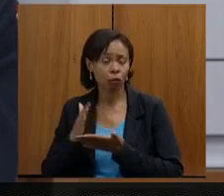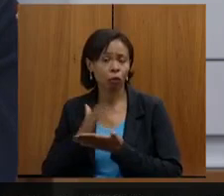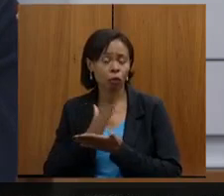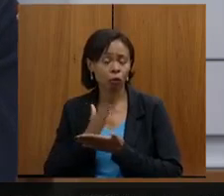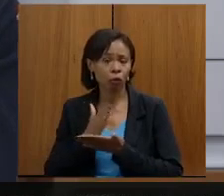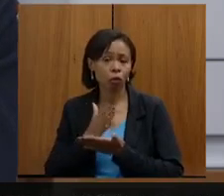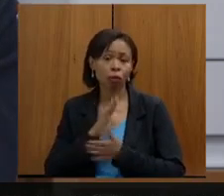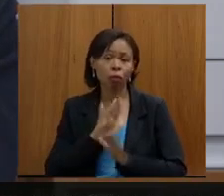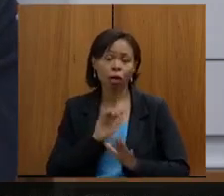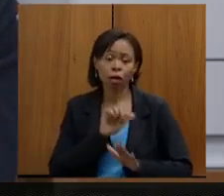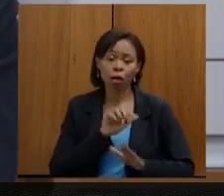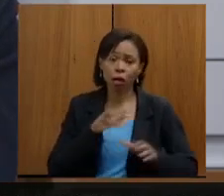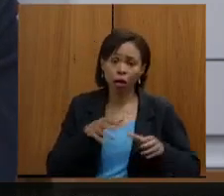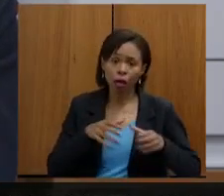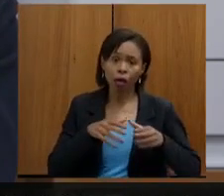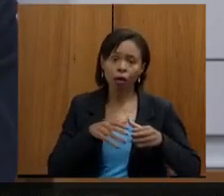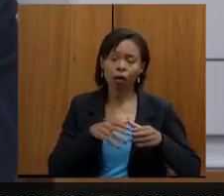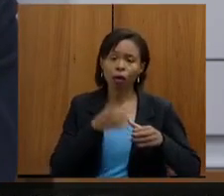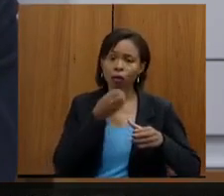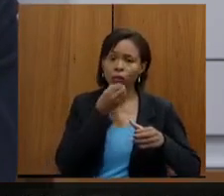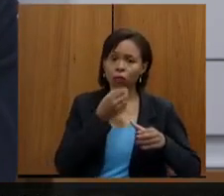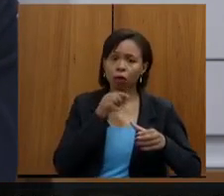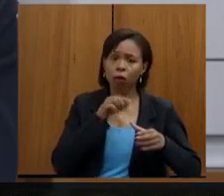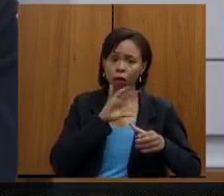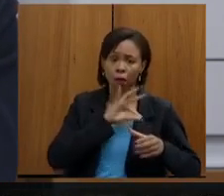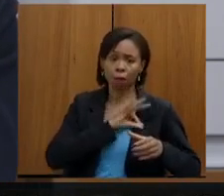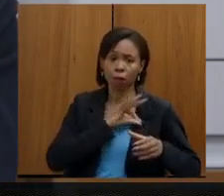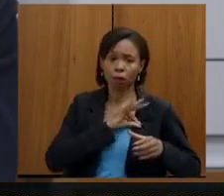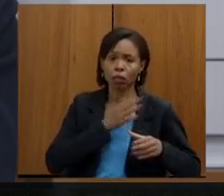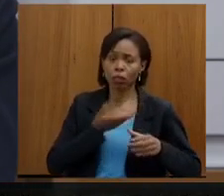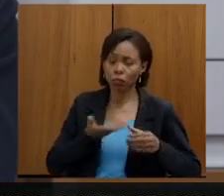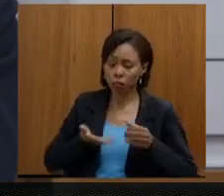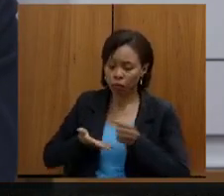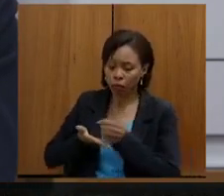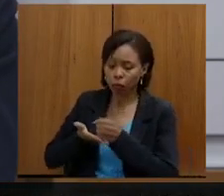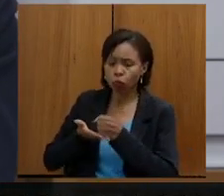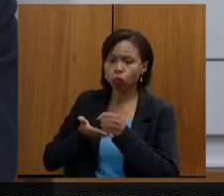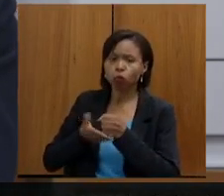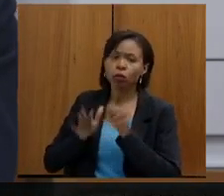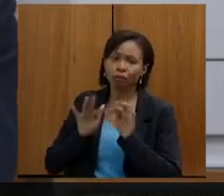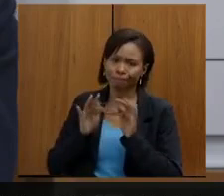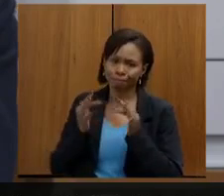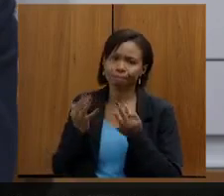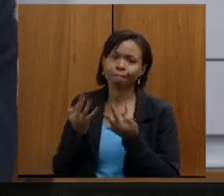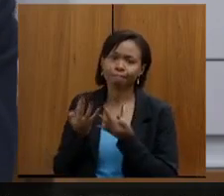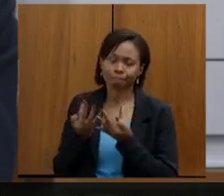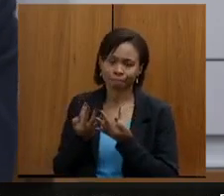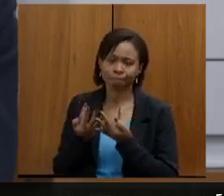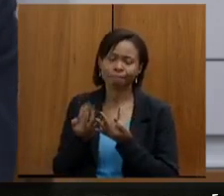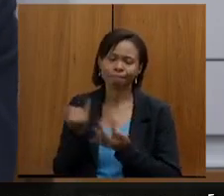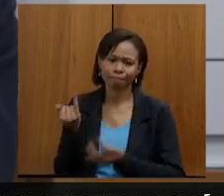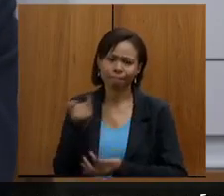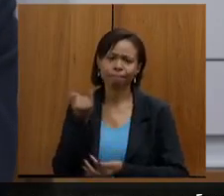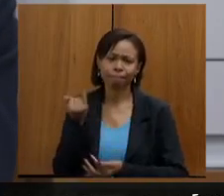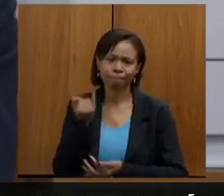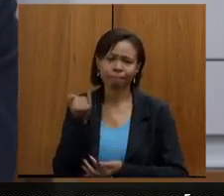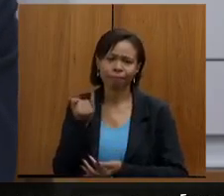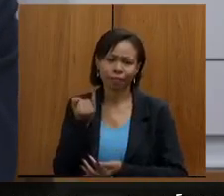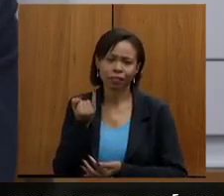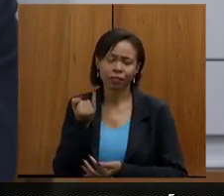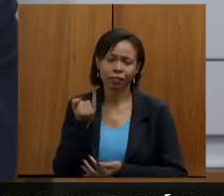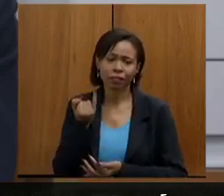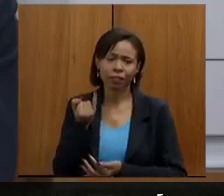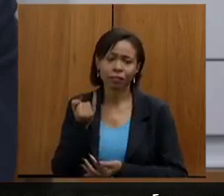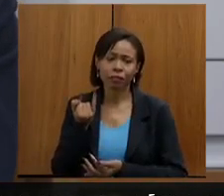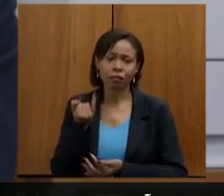da PM para abrigar a família agora o que é fundamental na Imagino que todos que vão